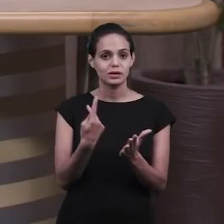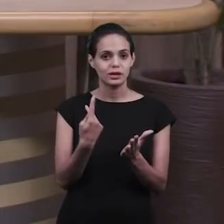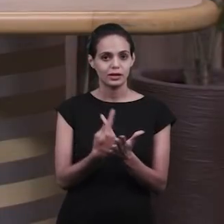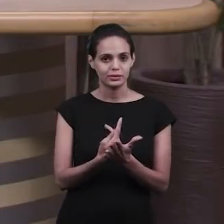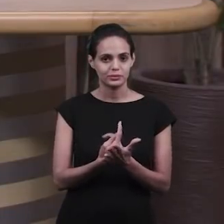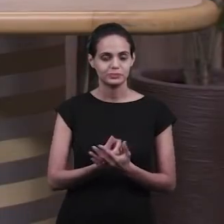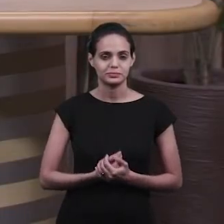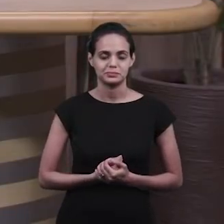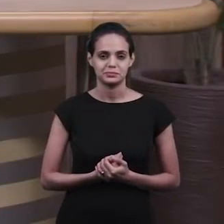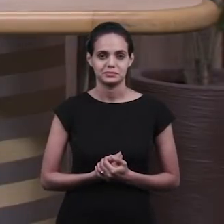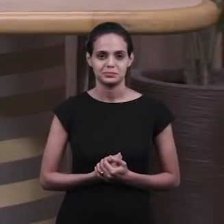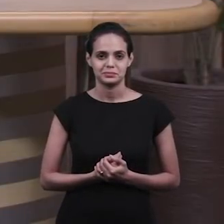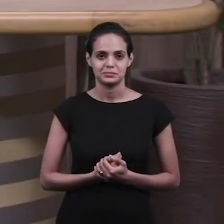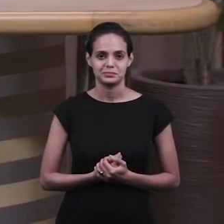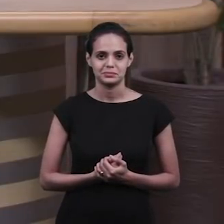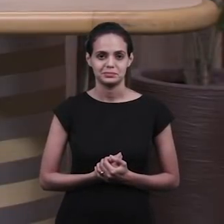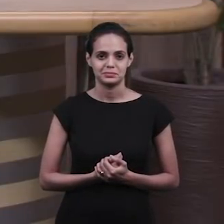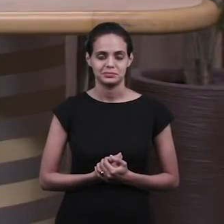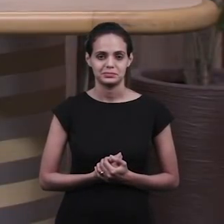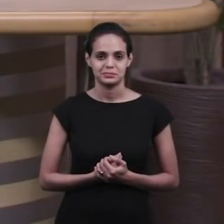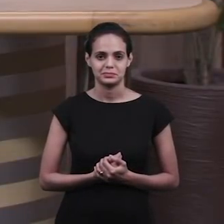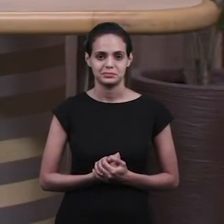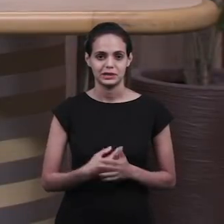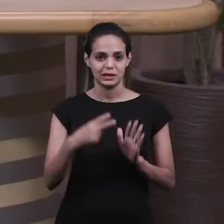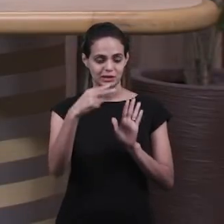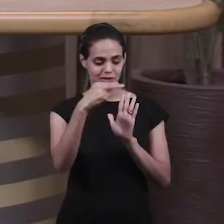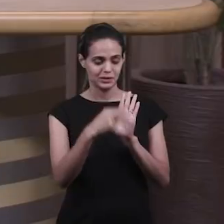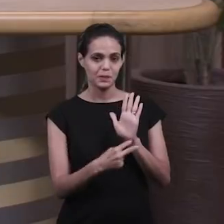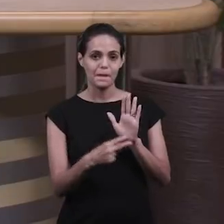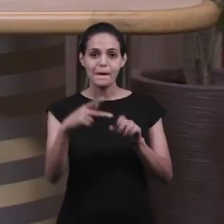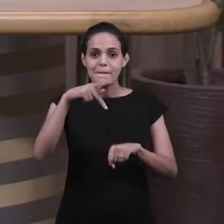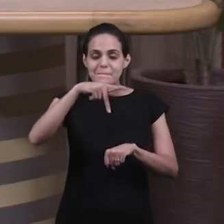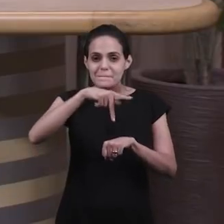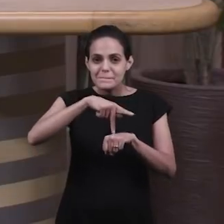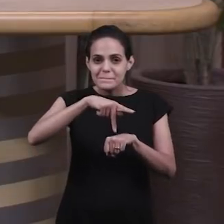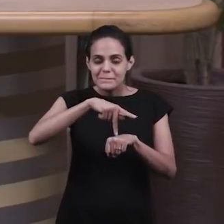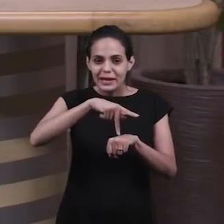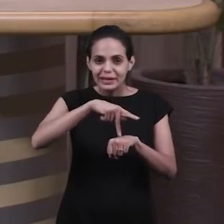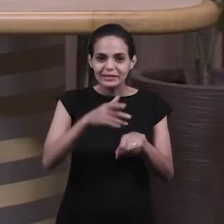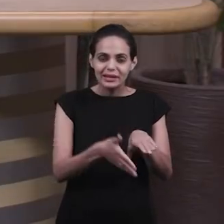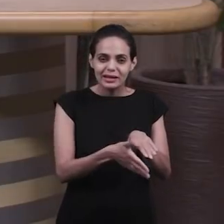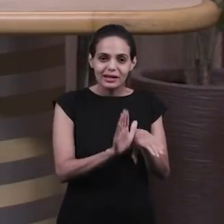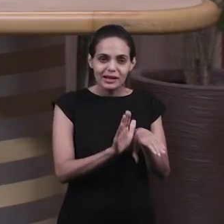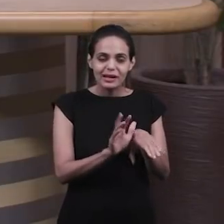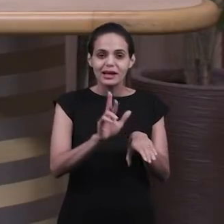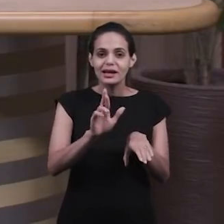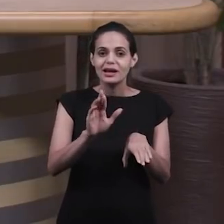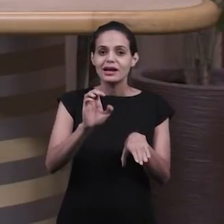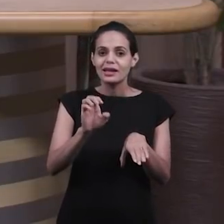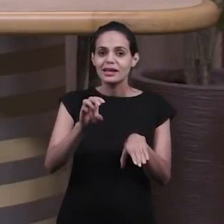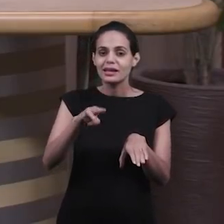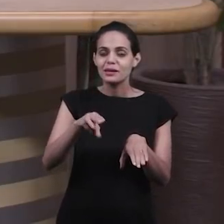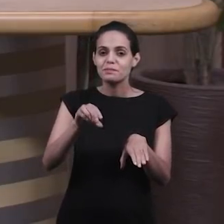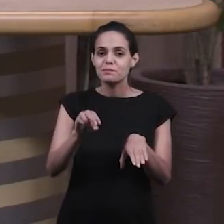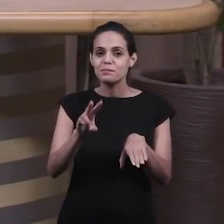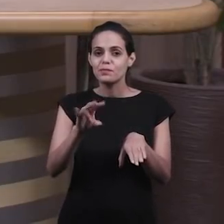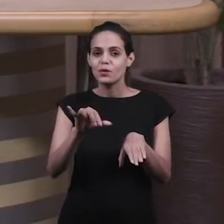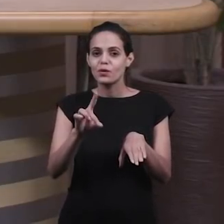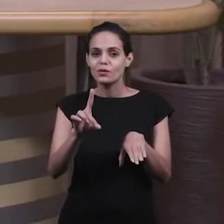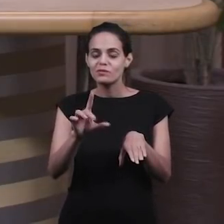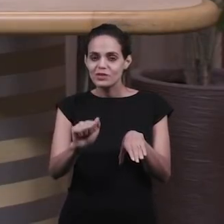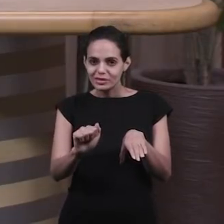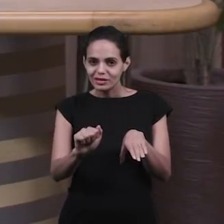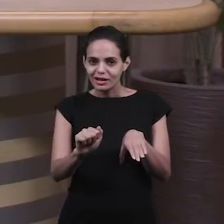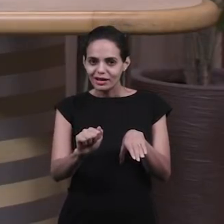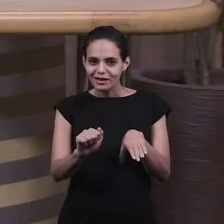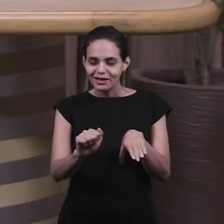ler que a pedra foi removida, ele leu que a pedra